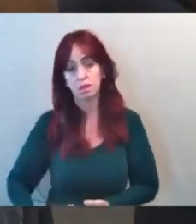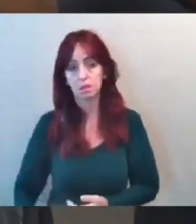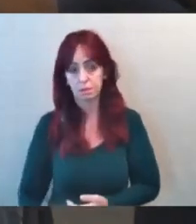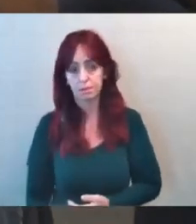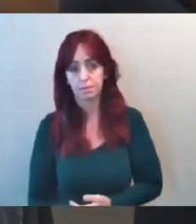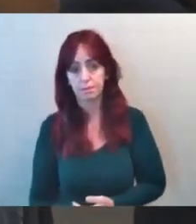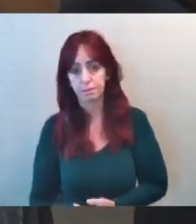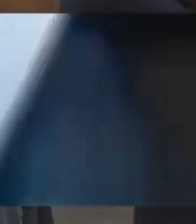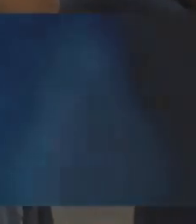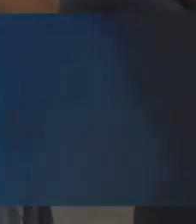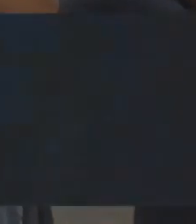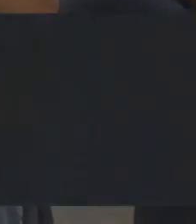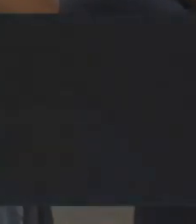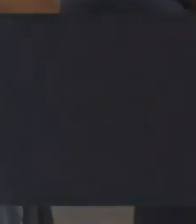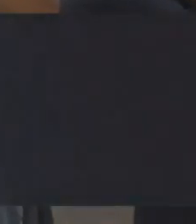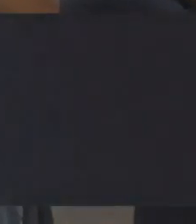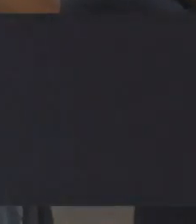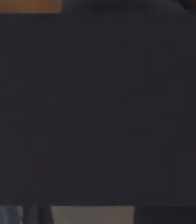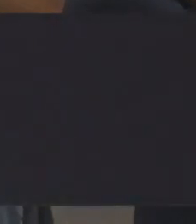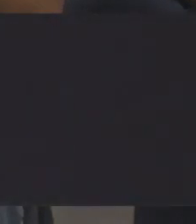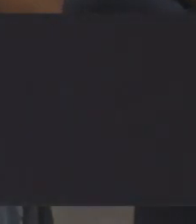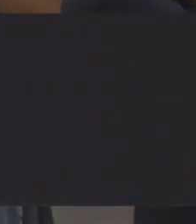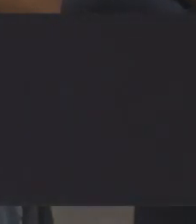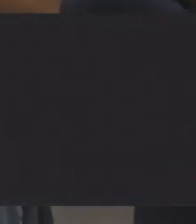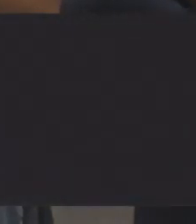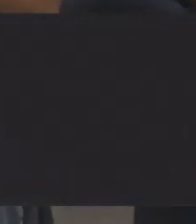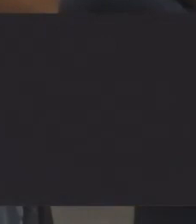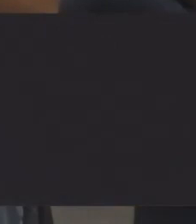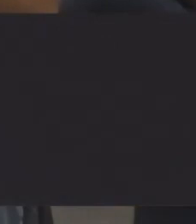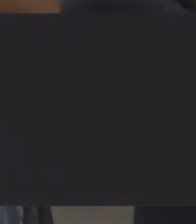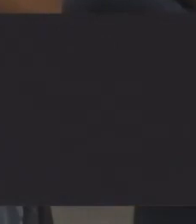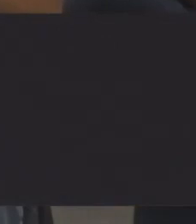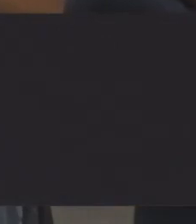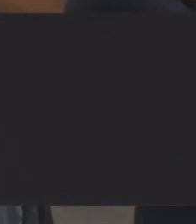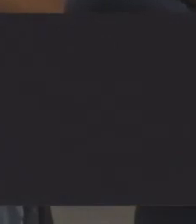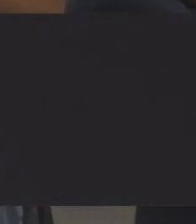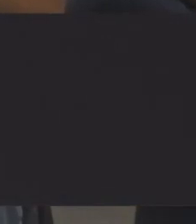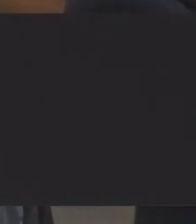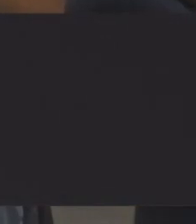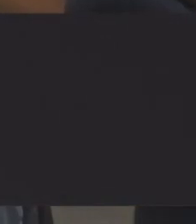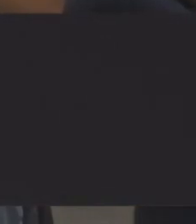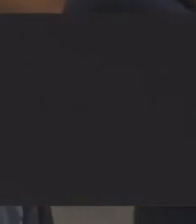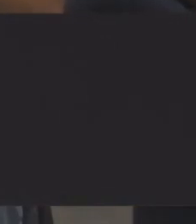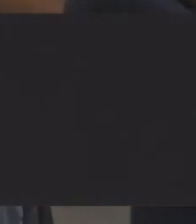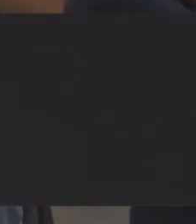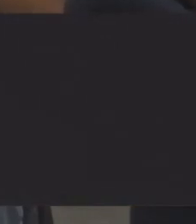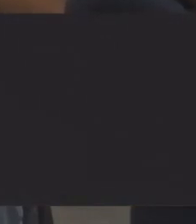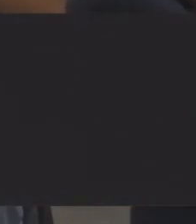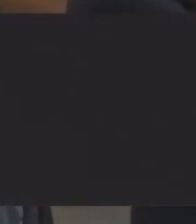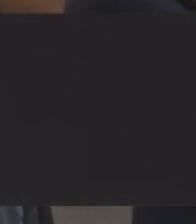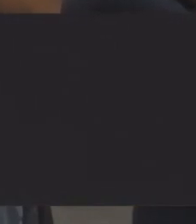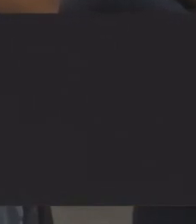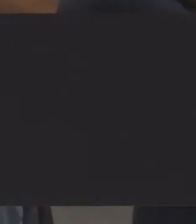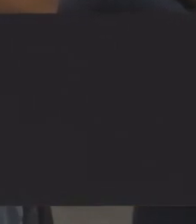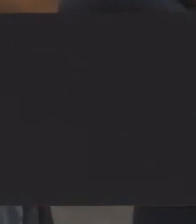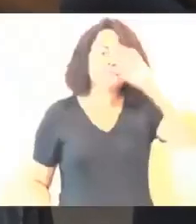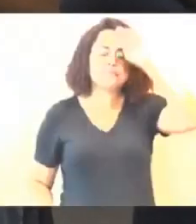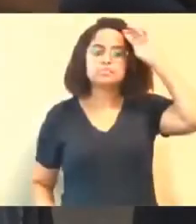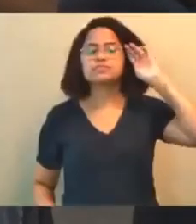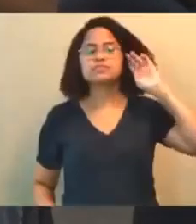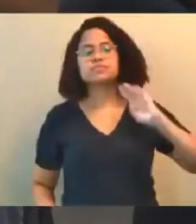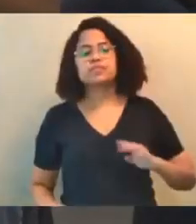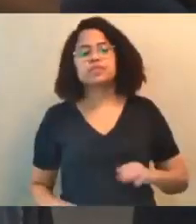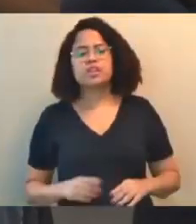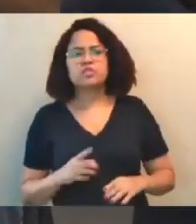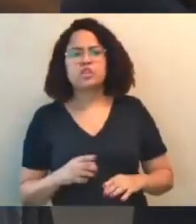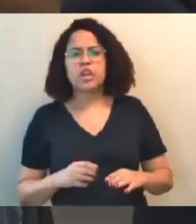Provo todos os dias. Eu tenho mais de 10 processos. Não tenho mais por causa do constrangimento, que às vezes você gerar um boletim de